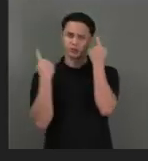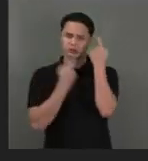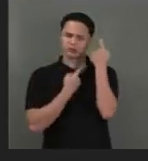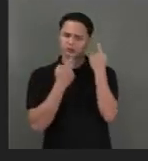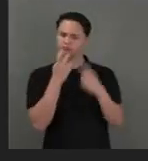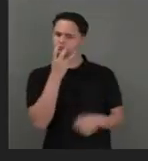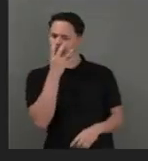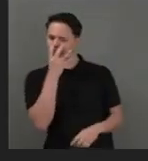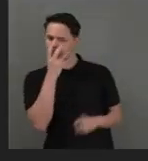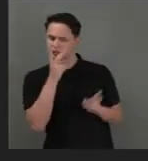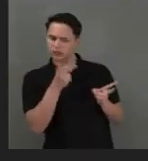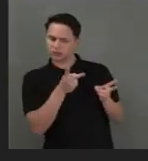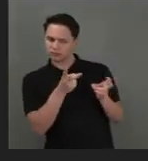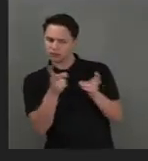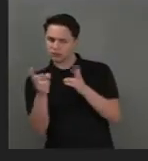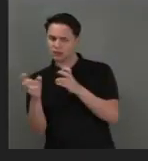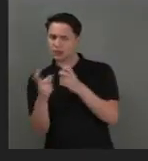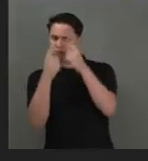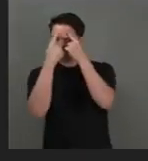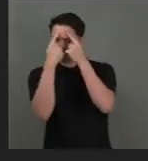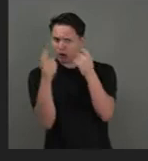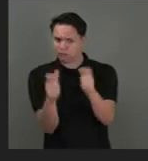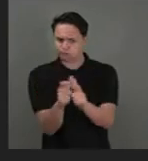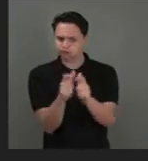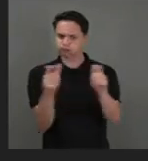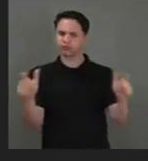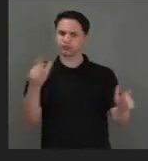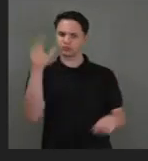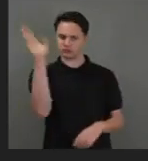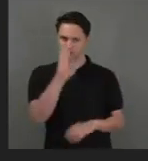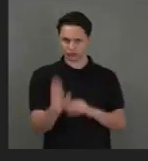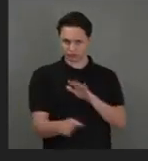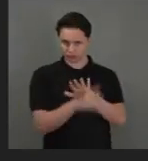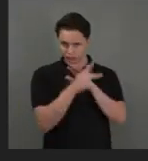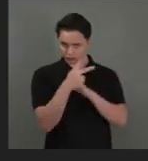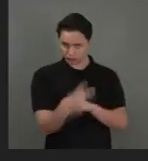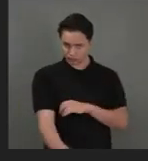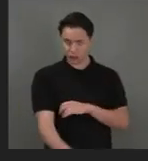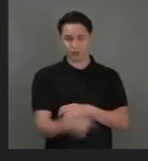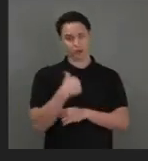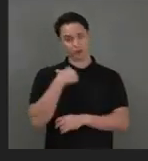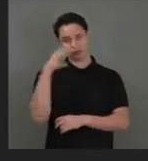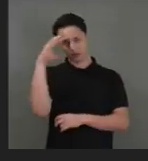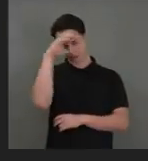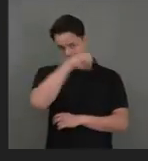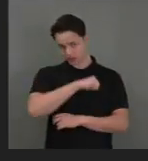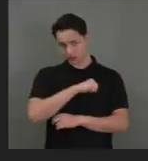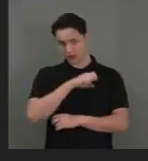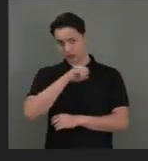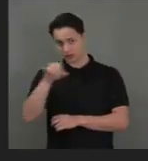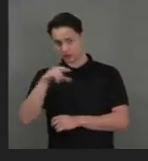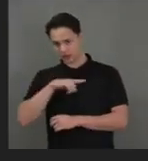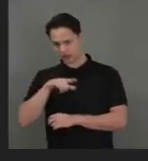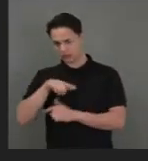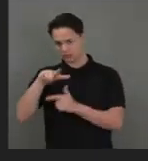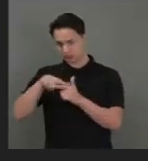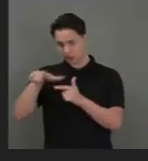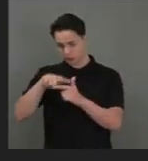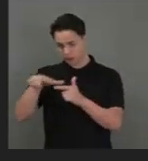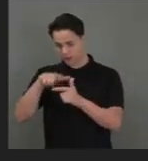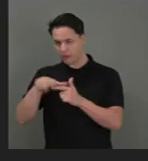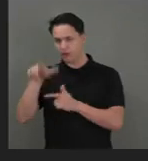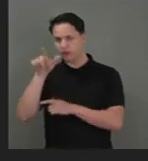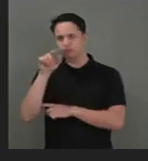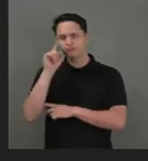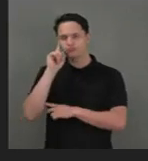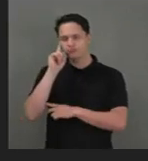violência explodir no Brasil, né? E eu sempre aprendi, onde tem fumaça, tem fogo, né? Ou